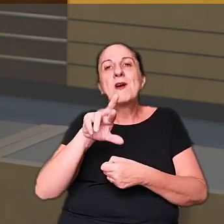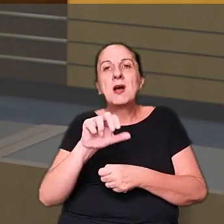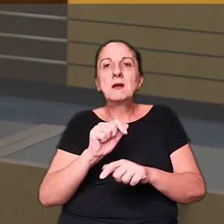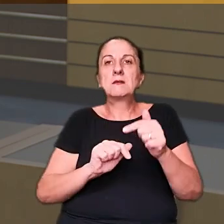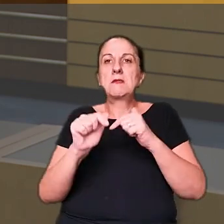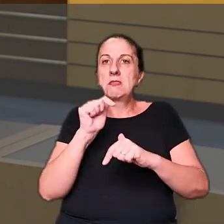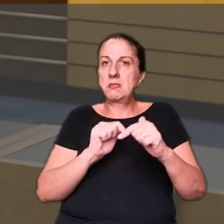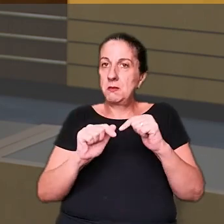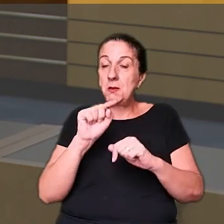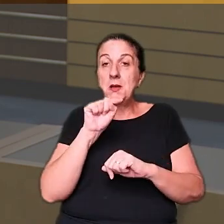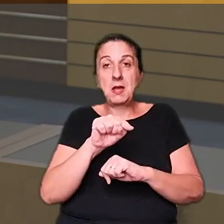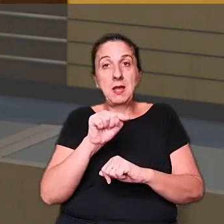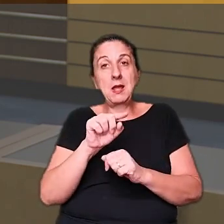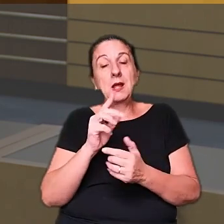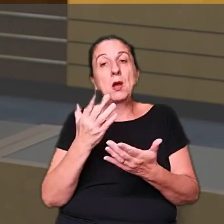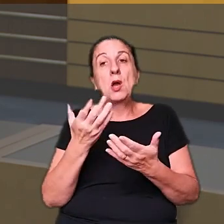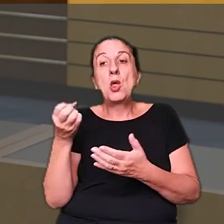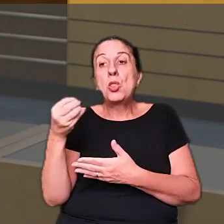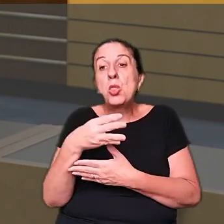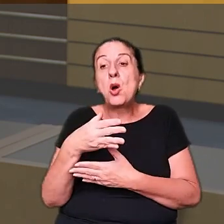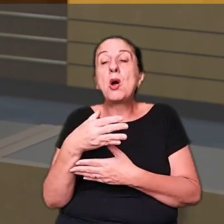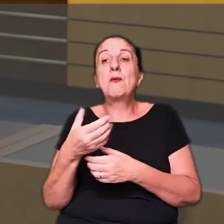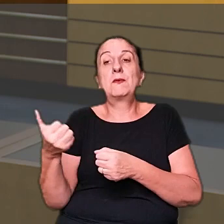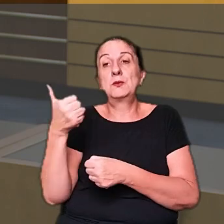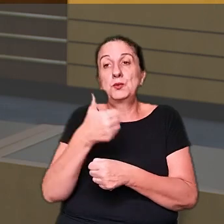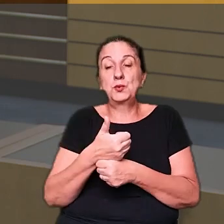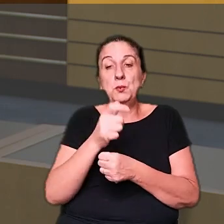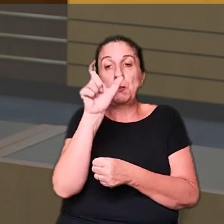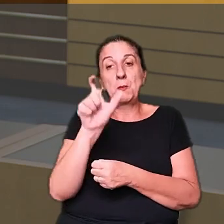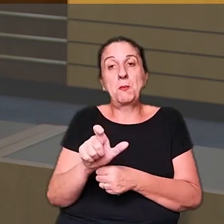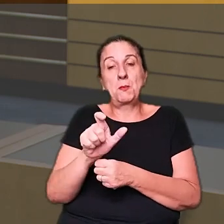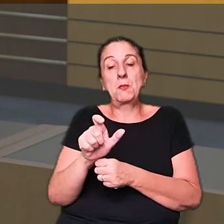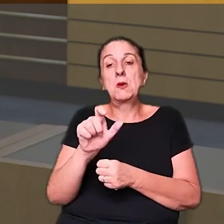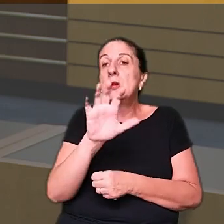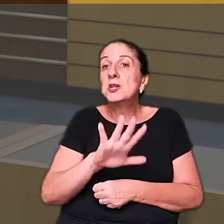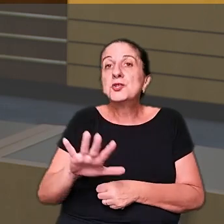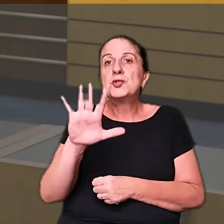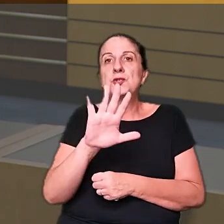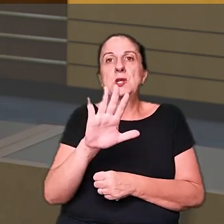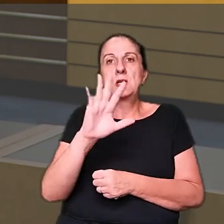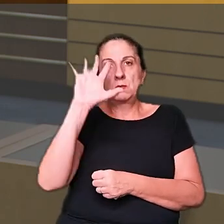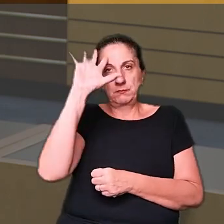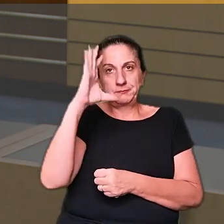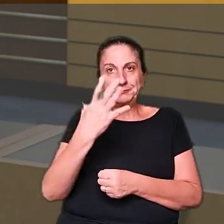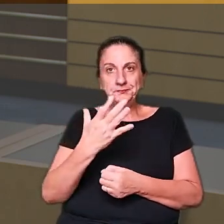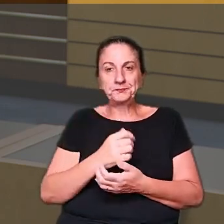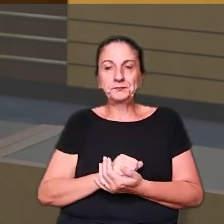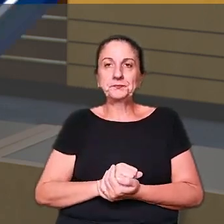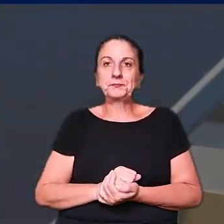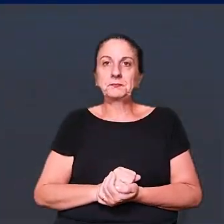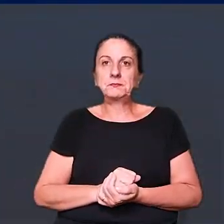vara do trabalho para que o trabalhador possa indicar nova testemunha. A decisão foi unânime.